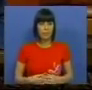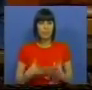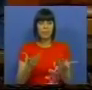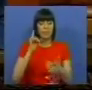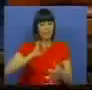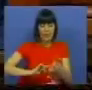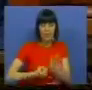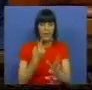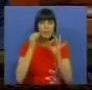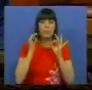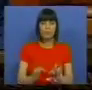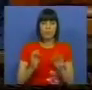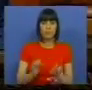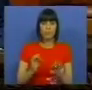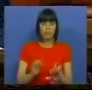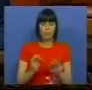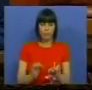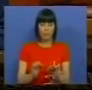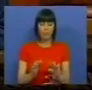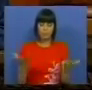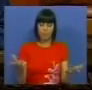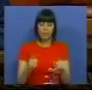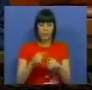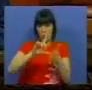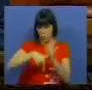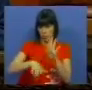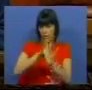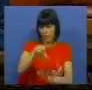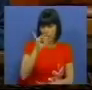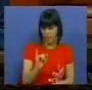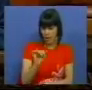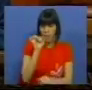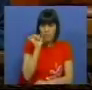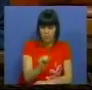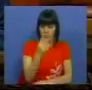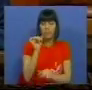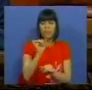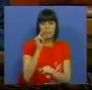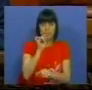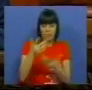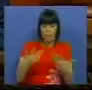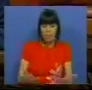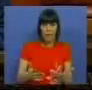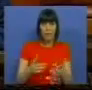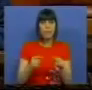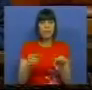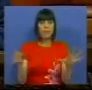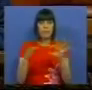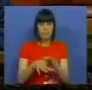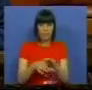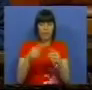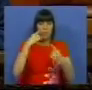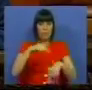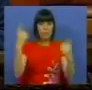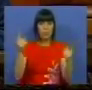É flagrantemente chocante que um projeto de lei que visa os objetos que